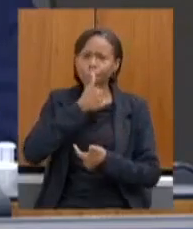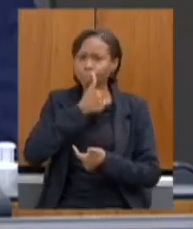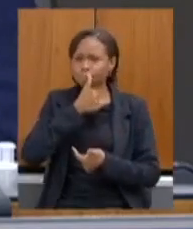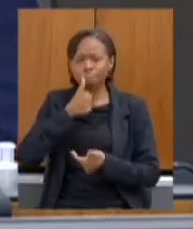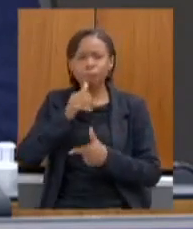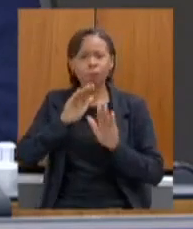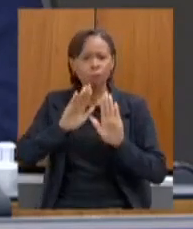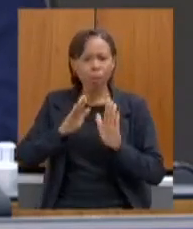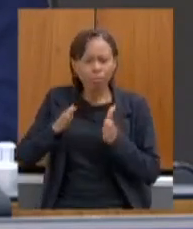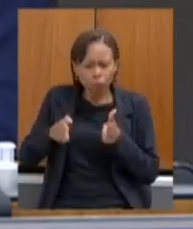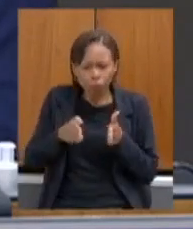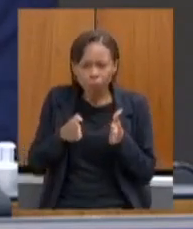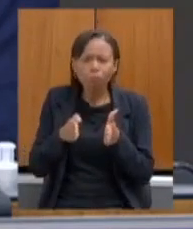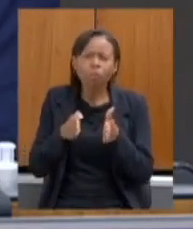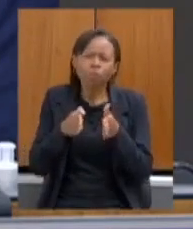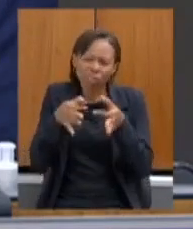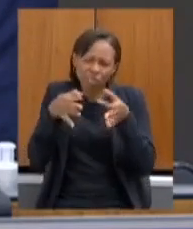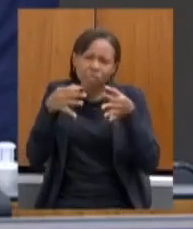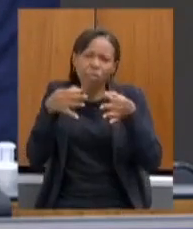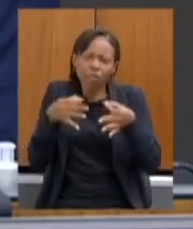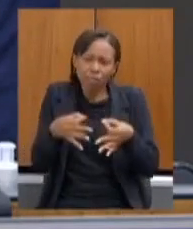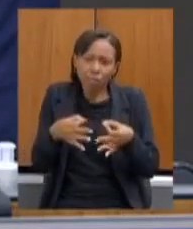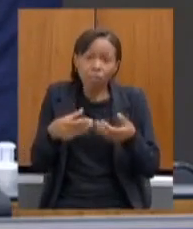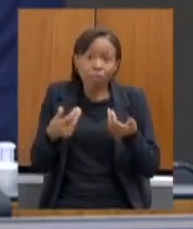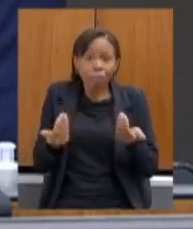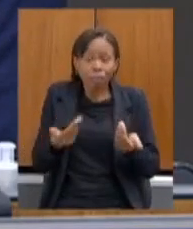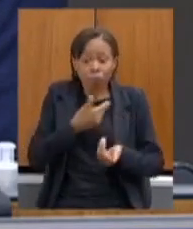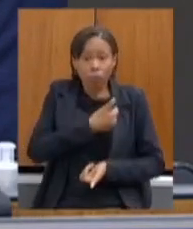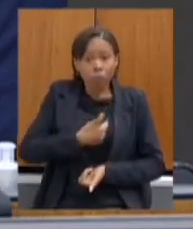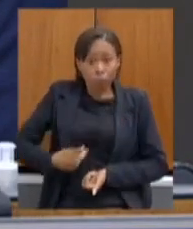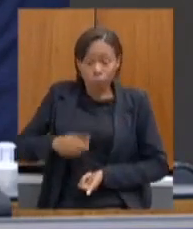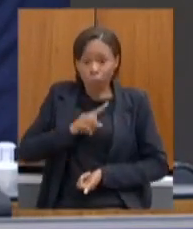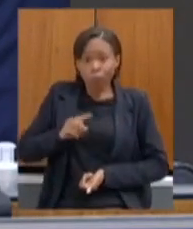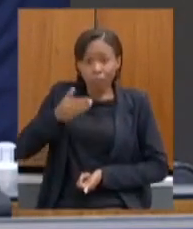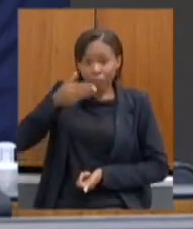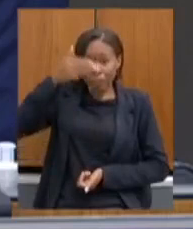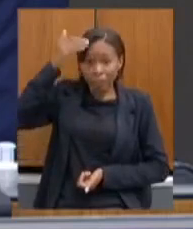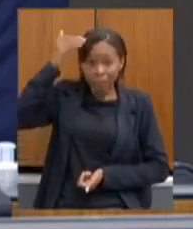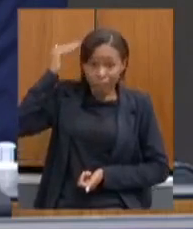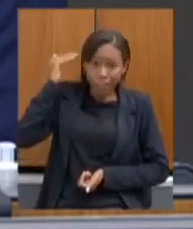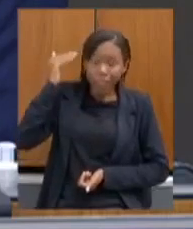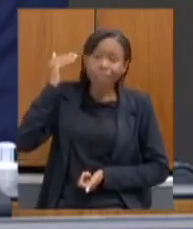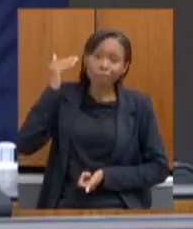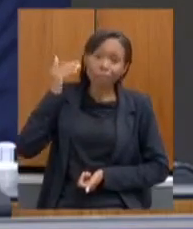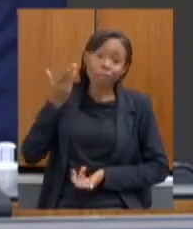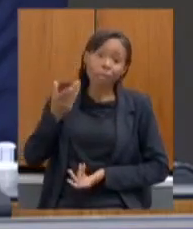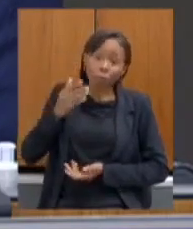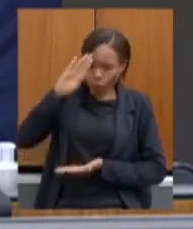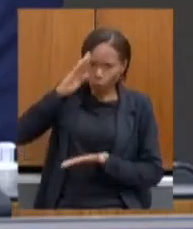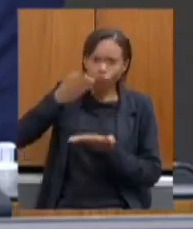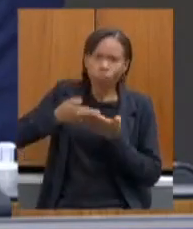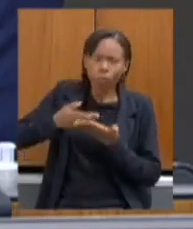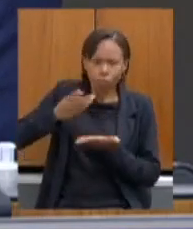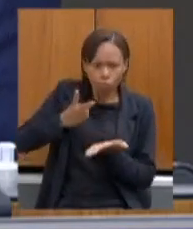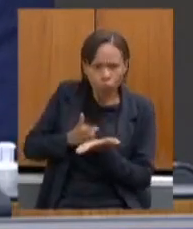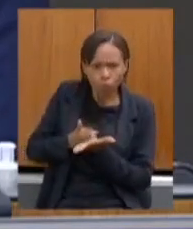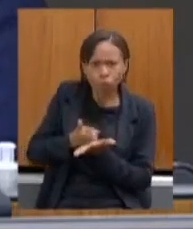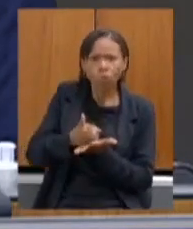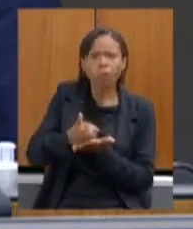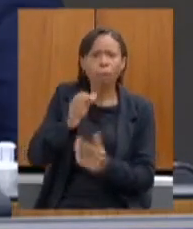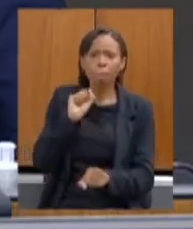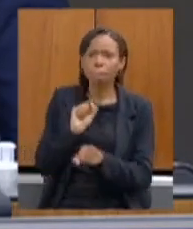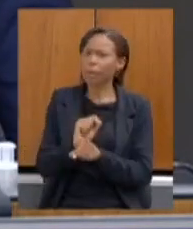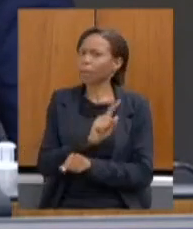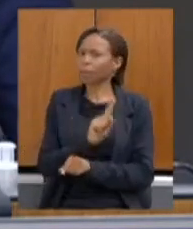direção certa. Isso, para o nosso Governador Romeu Zema, nos dá muita confiança de seguir adiante e de não parar, de querer cada vez mais,